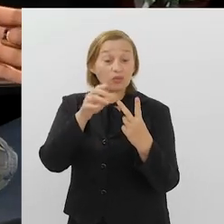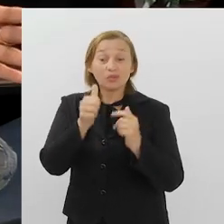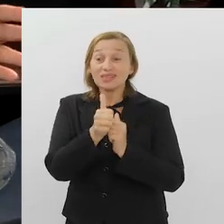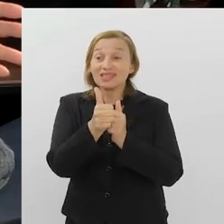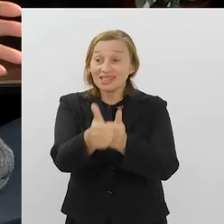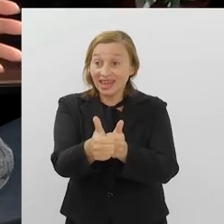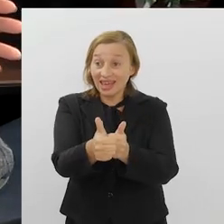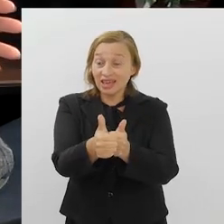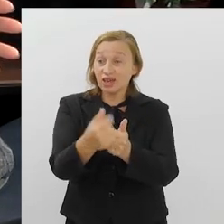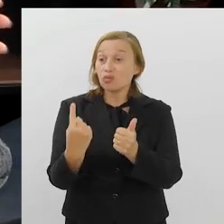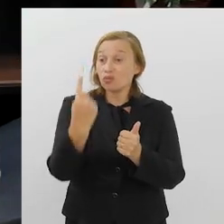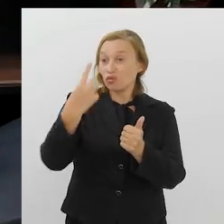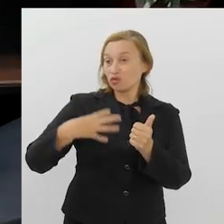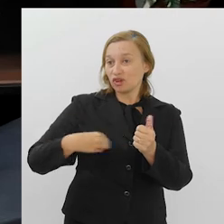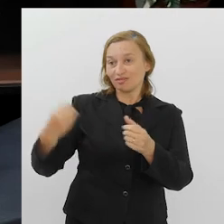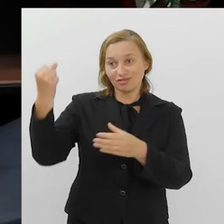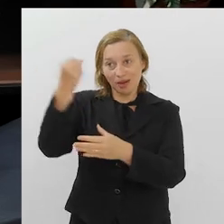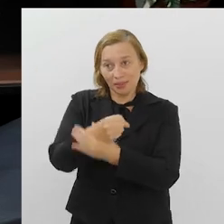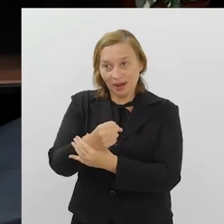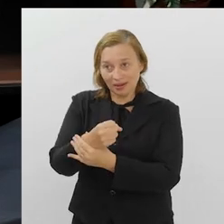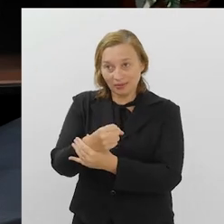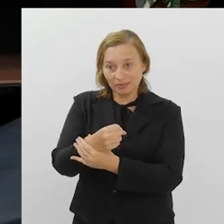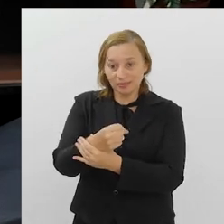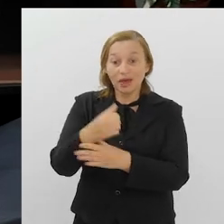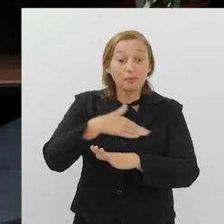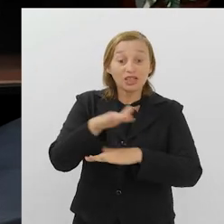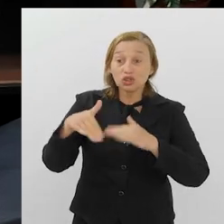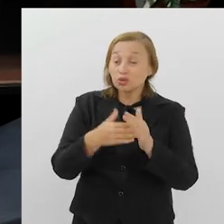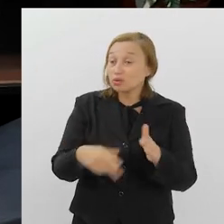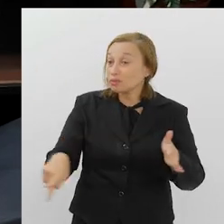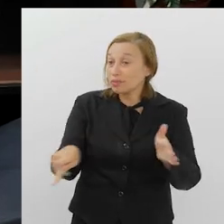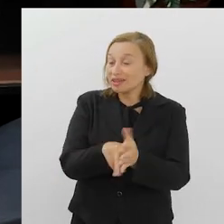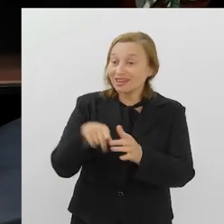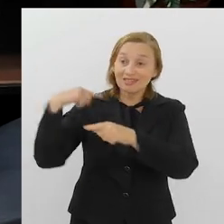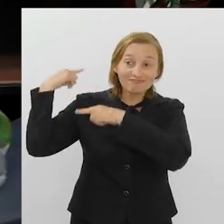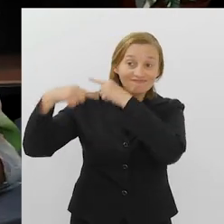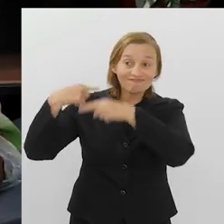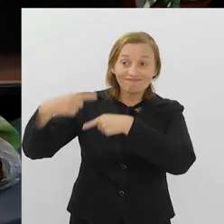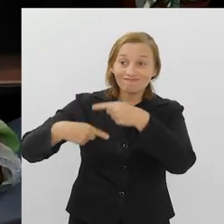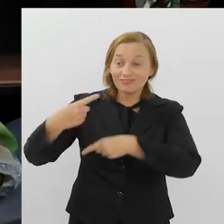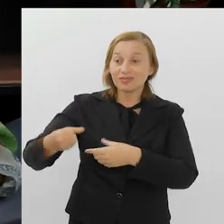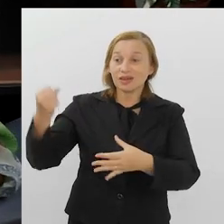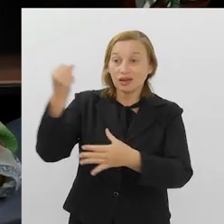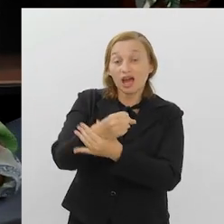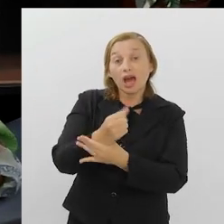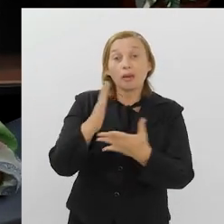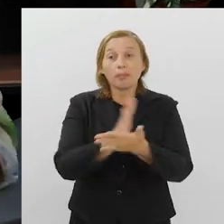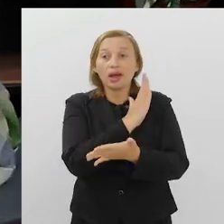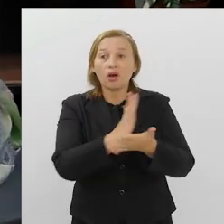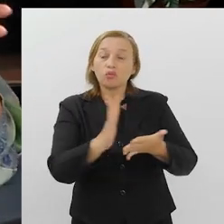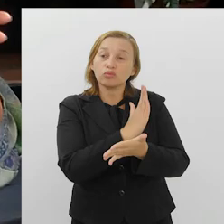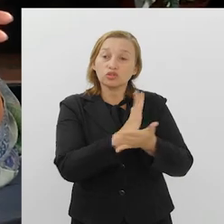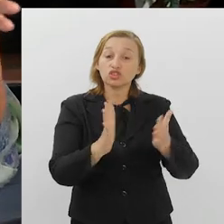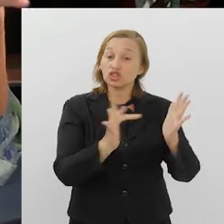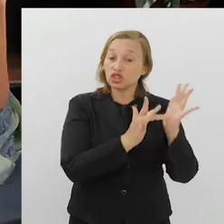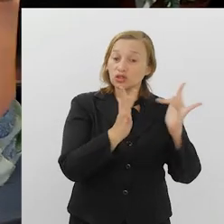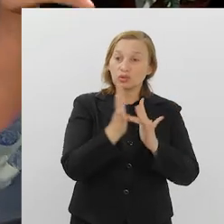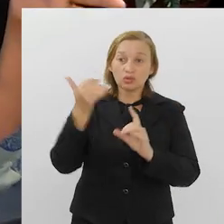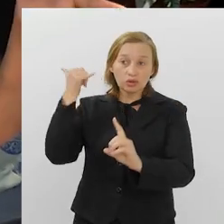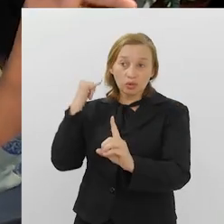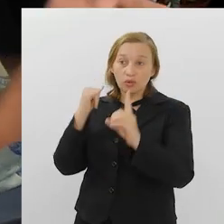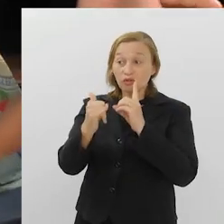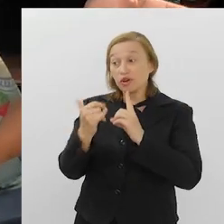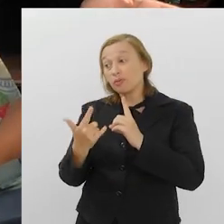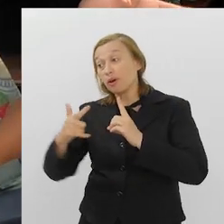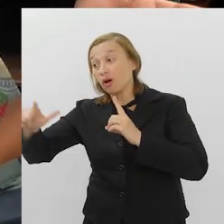um filho então são dois mas todos descendem de Abraão de Abraão para alguns